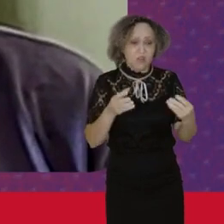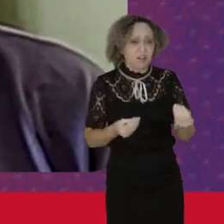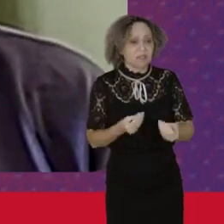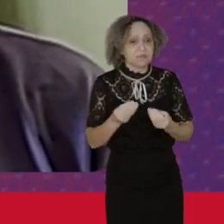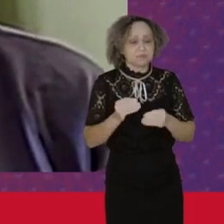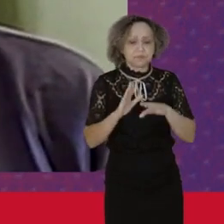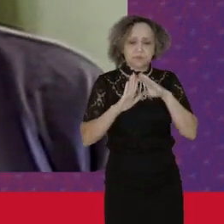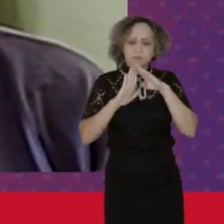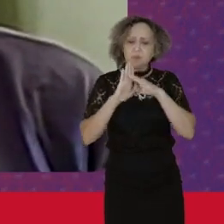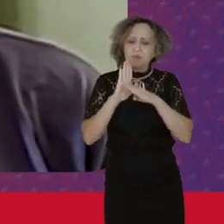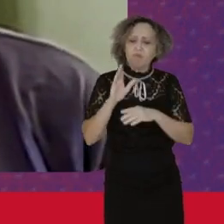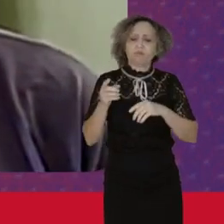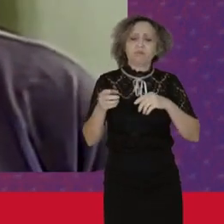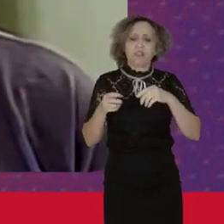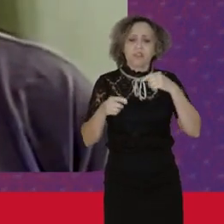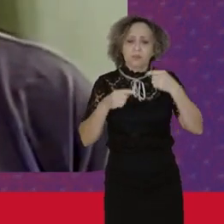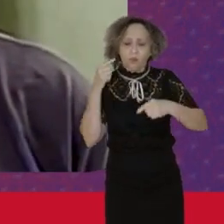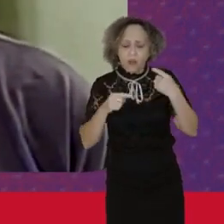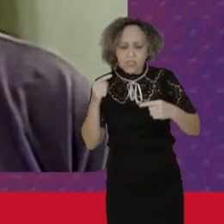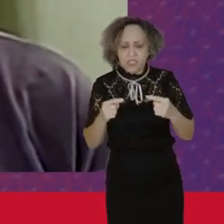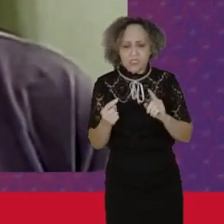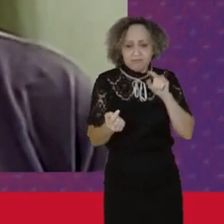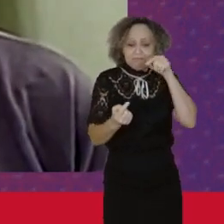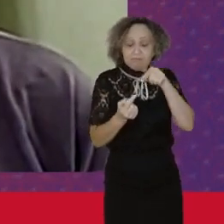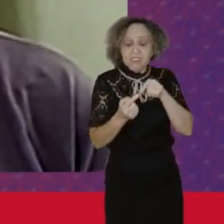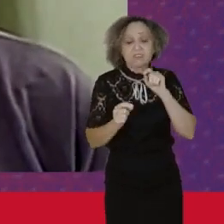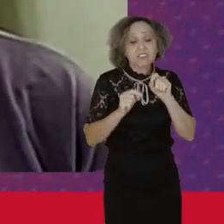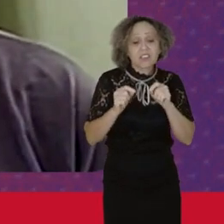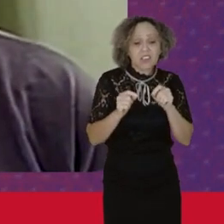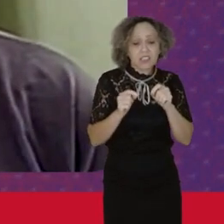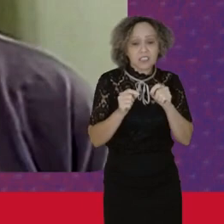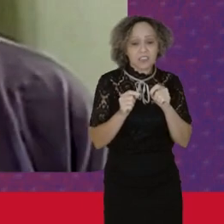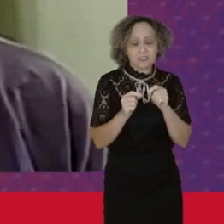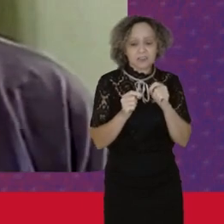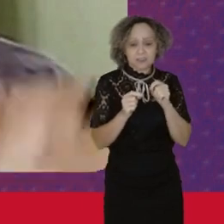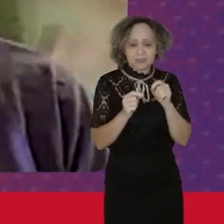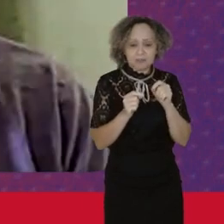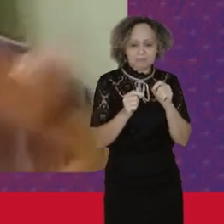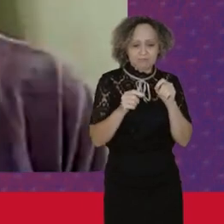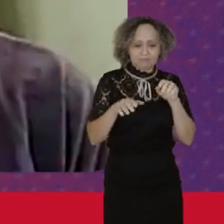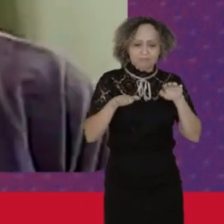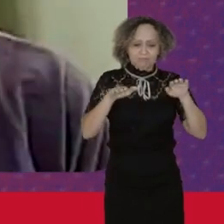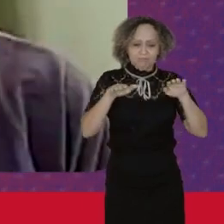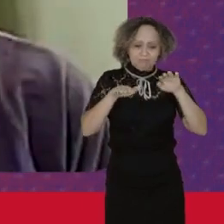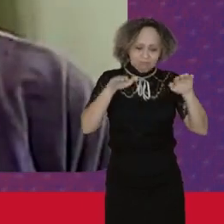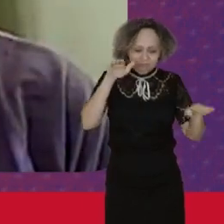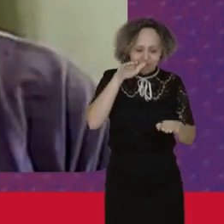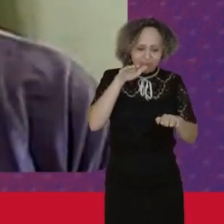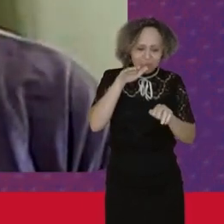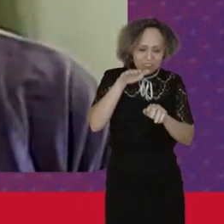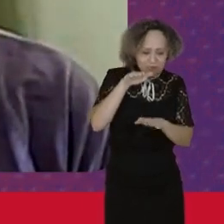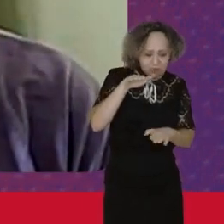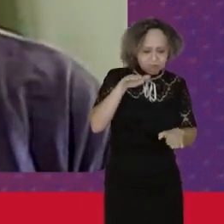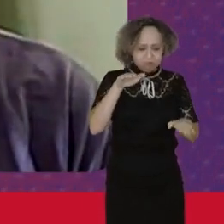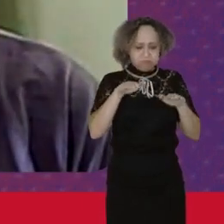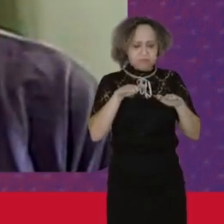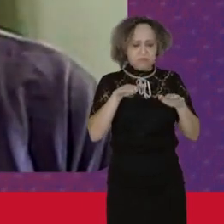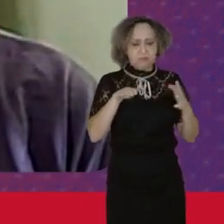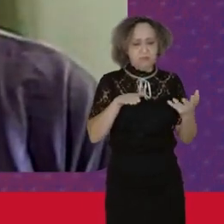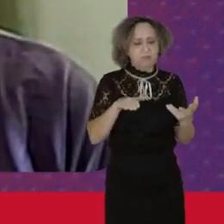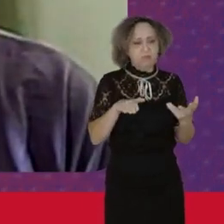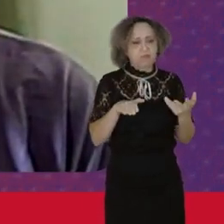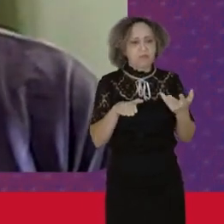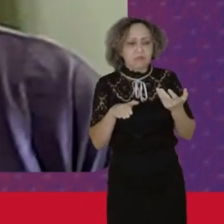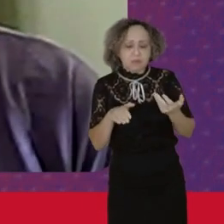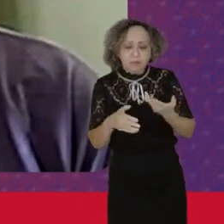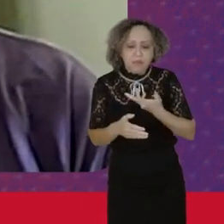e políticas que venham no sentido, né, de amenizar essas desigualdades até se constituírem condições reais, né, de